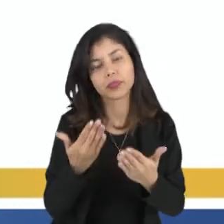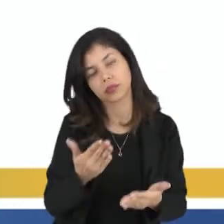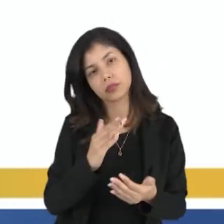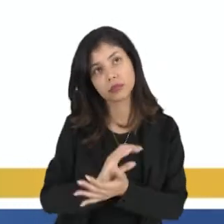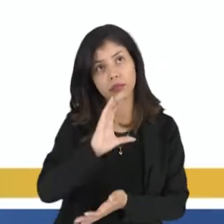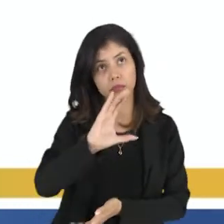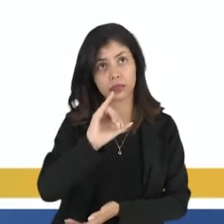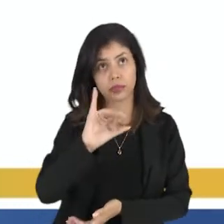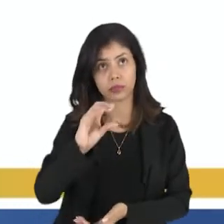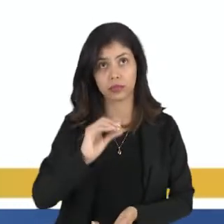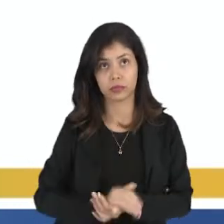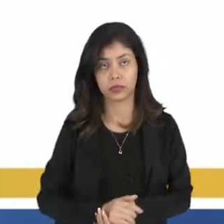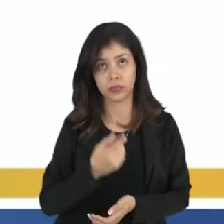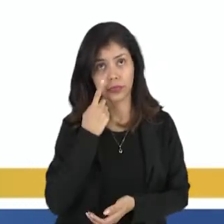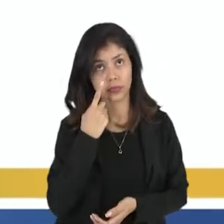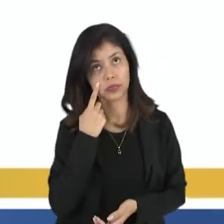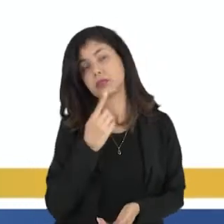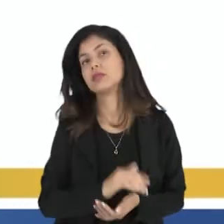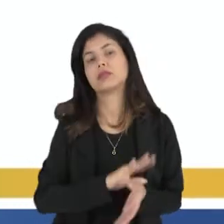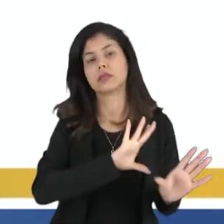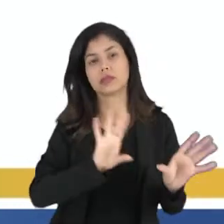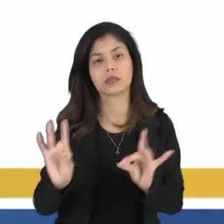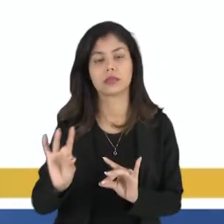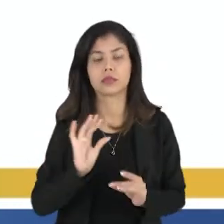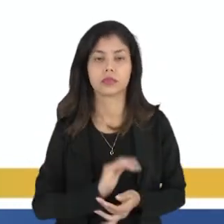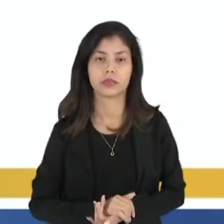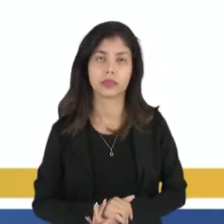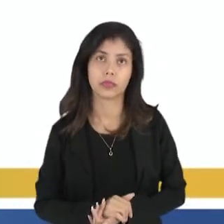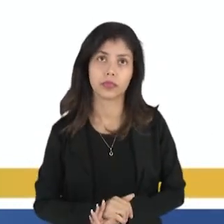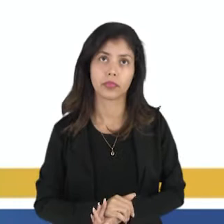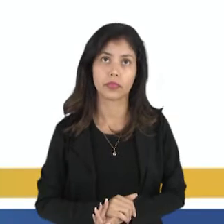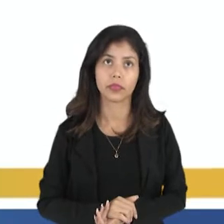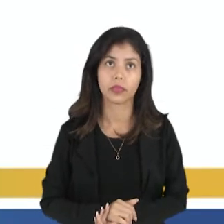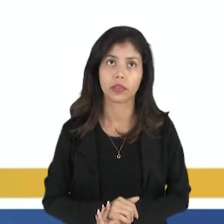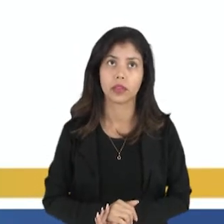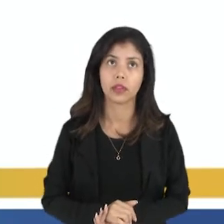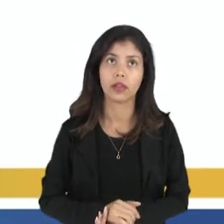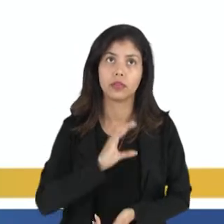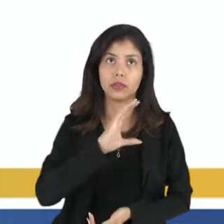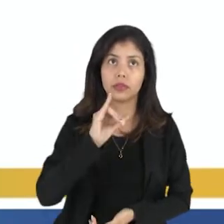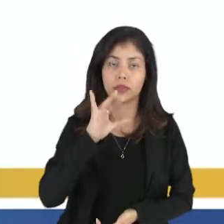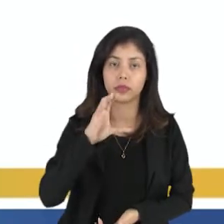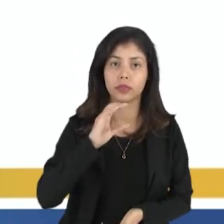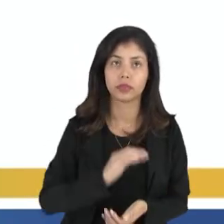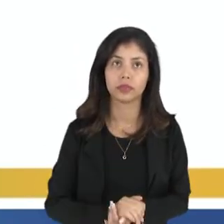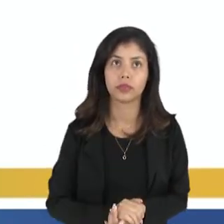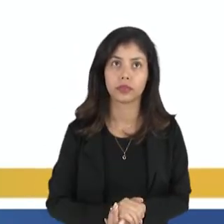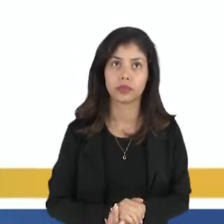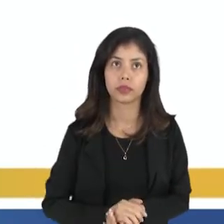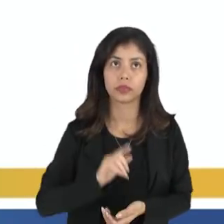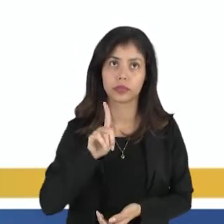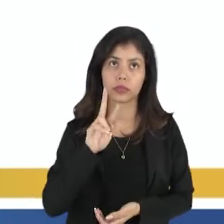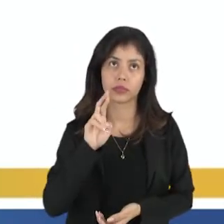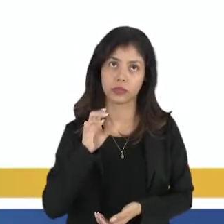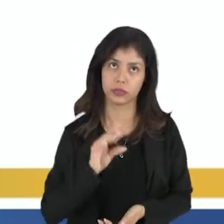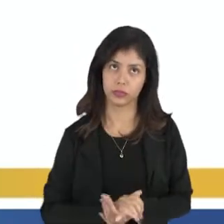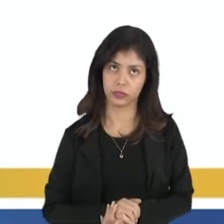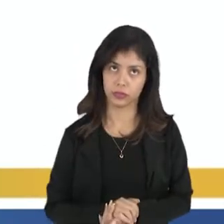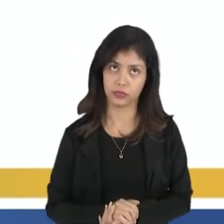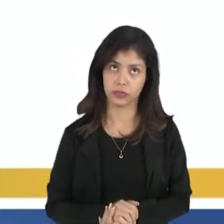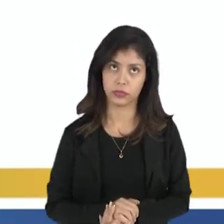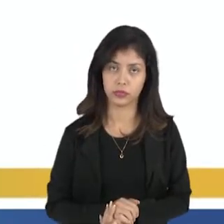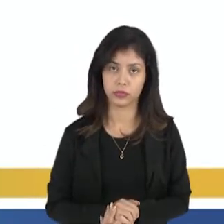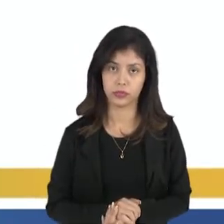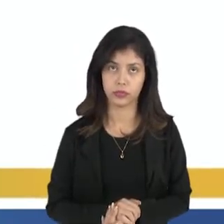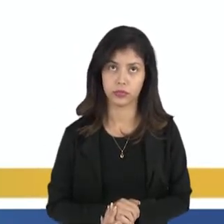de comic strip. Observem, eu trouxe aí esse comic strip com o Garfield dizendo: